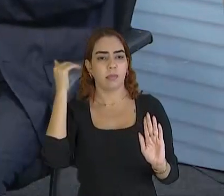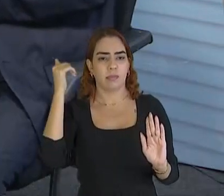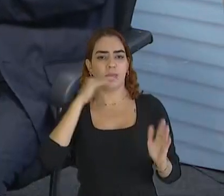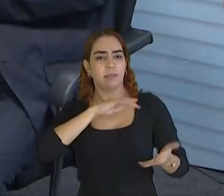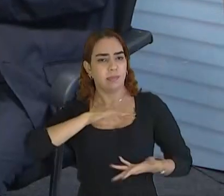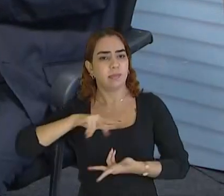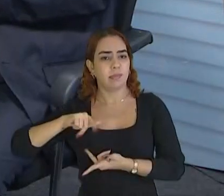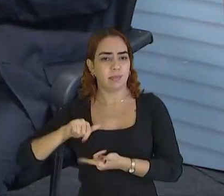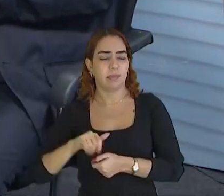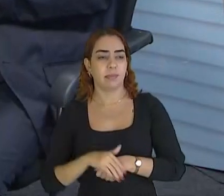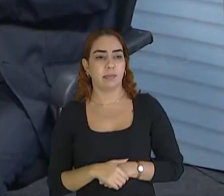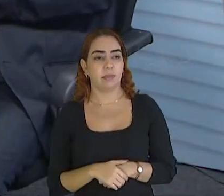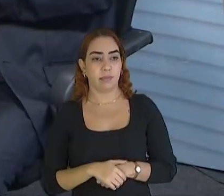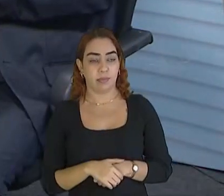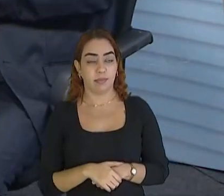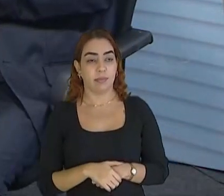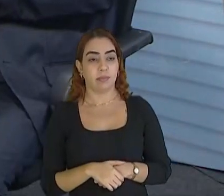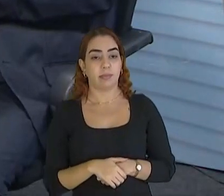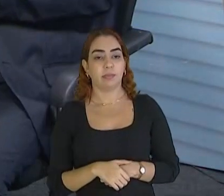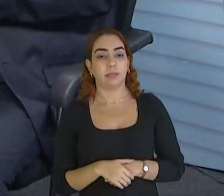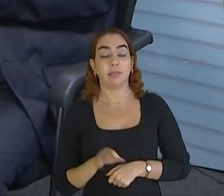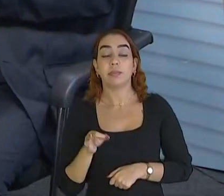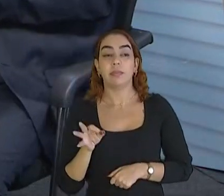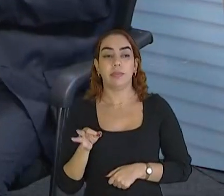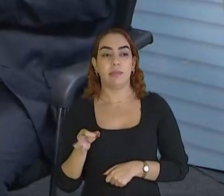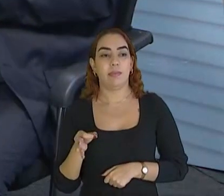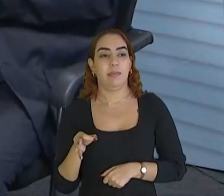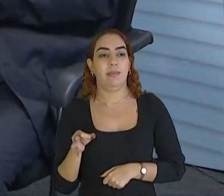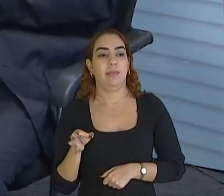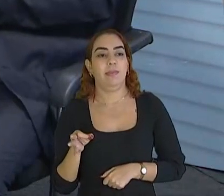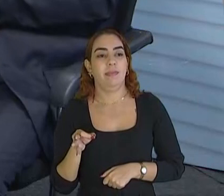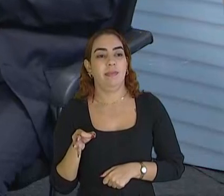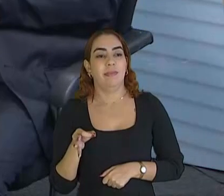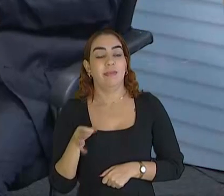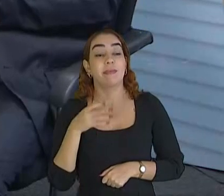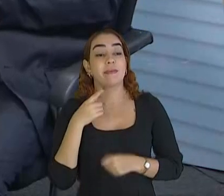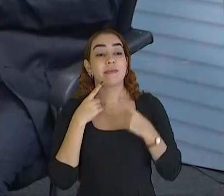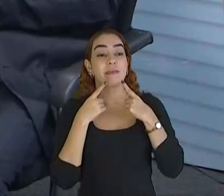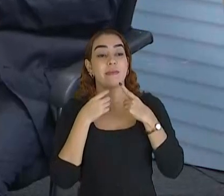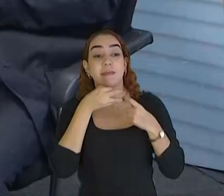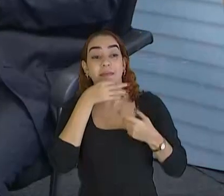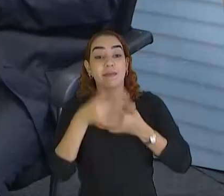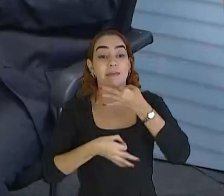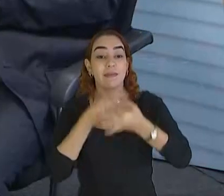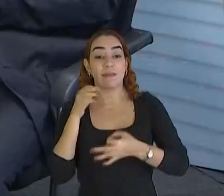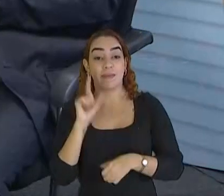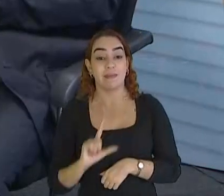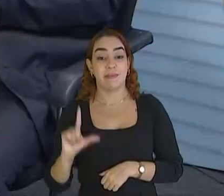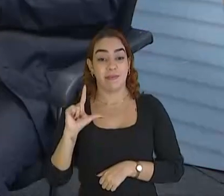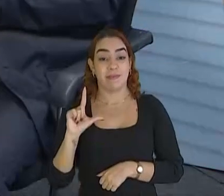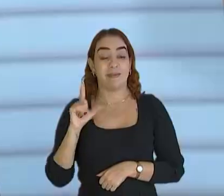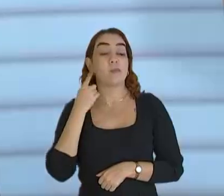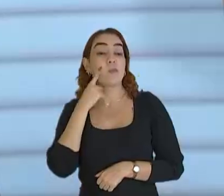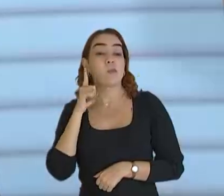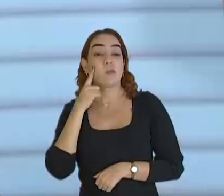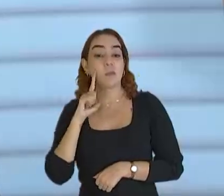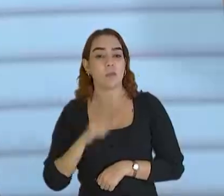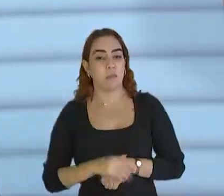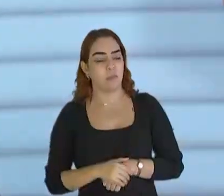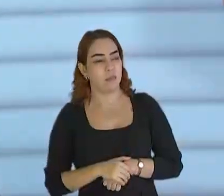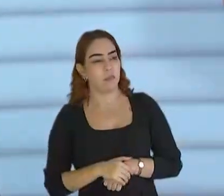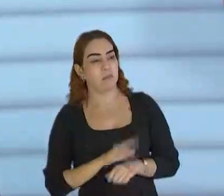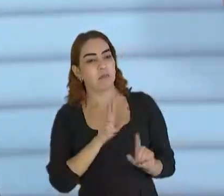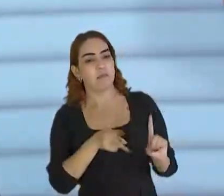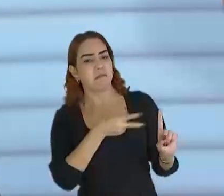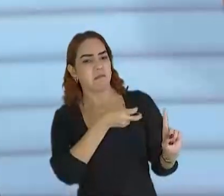eu estava revendo aquele vídeo em que uma crítica literária norte-americana disse assim, né, como este homem